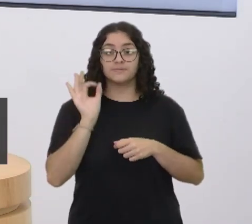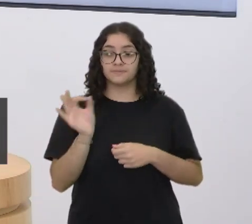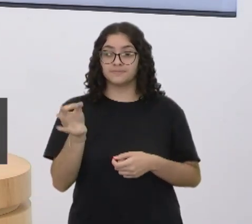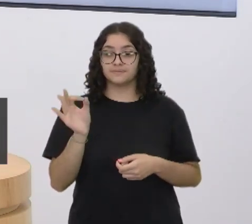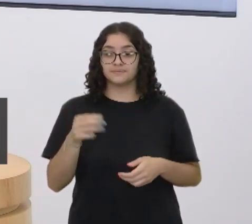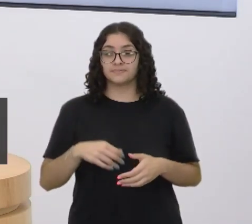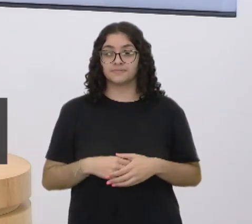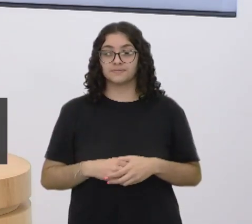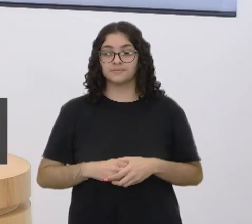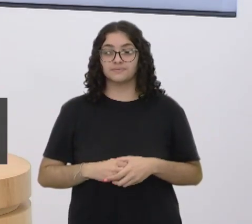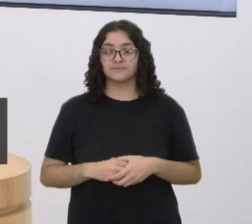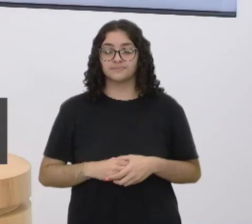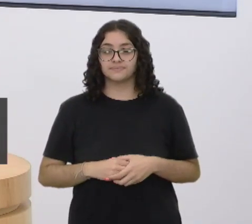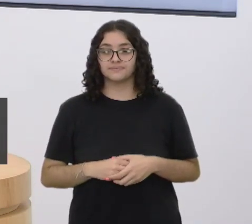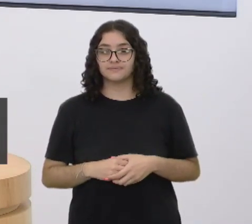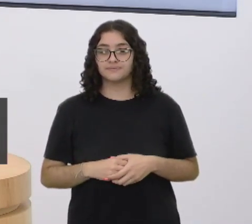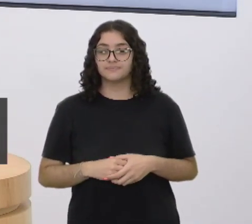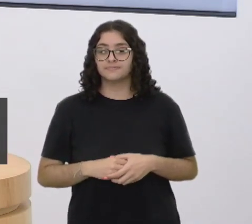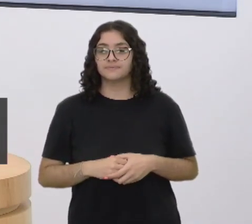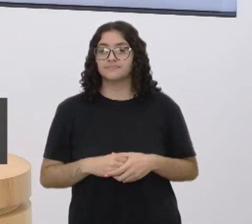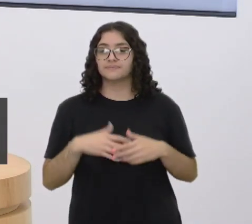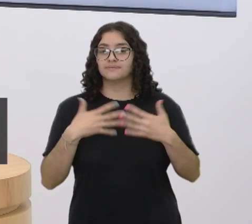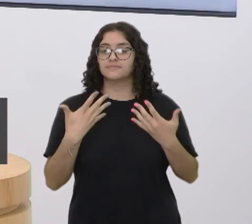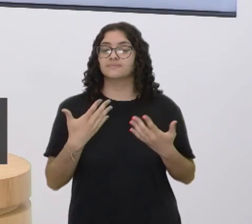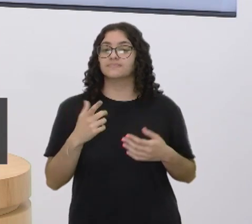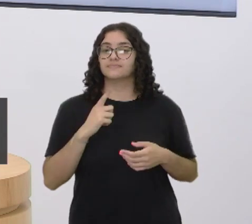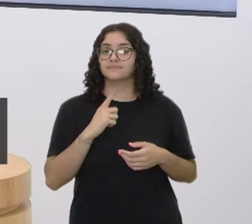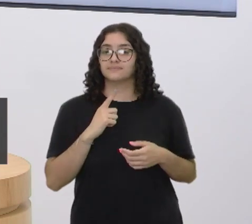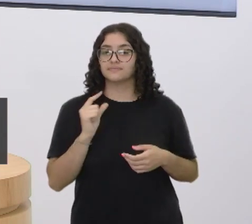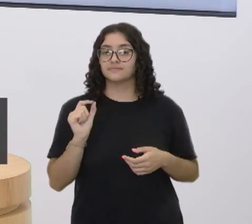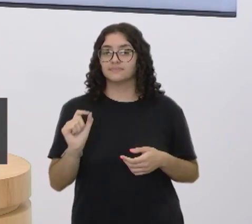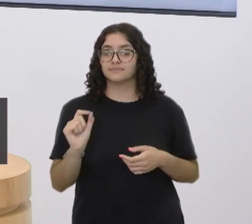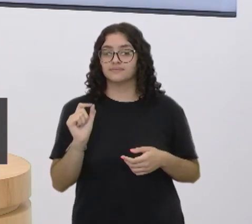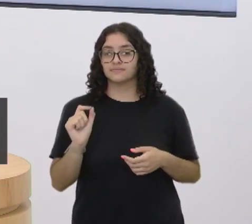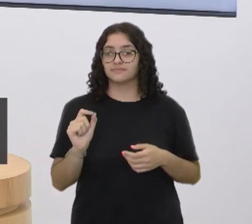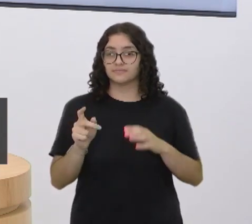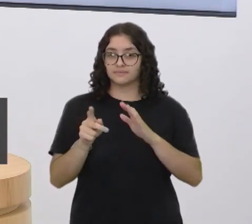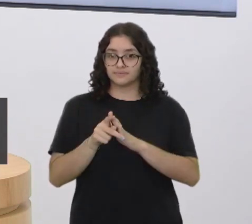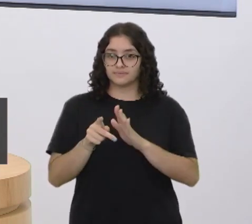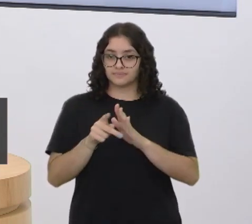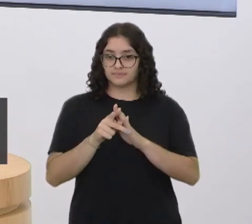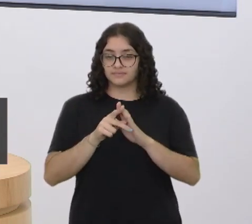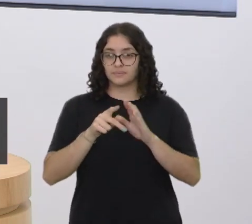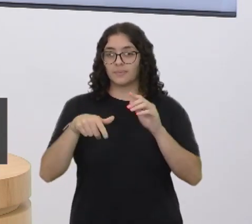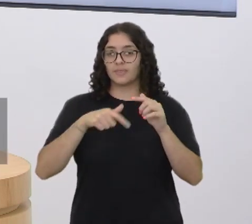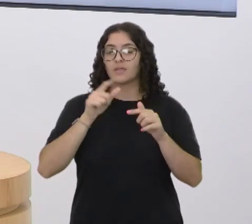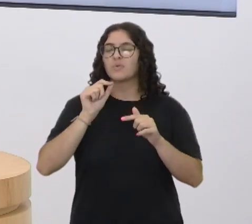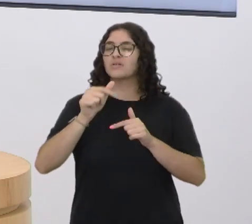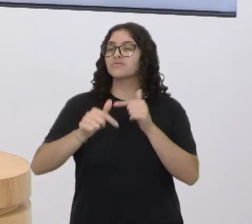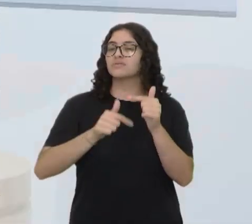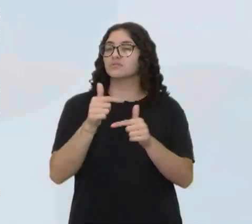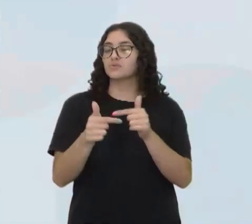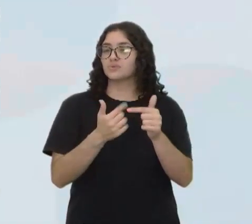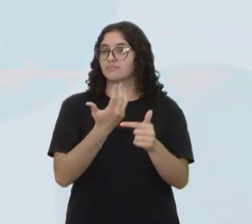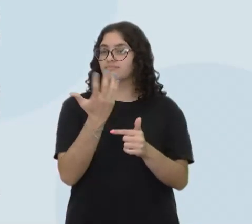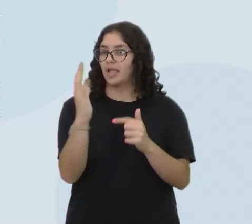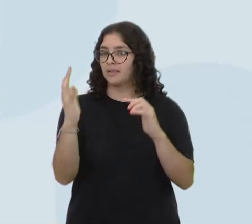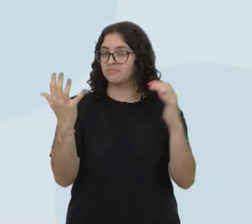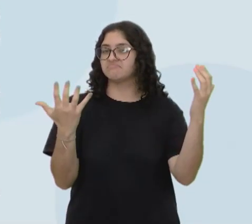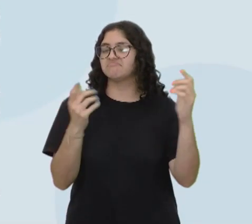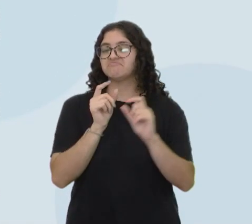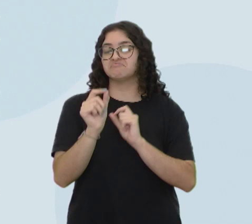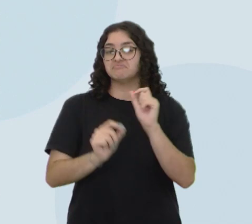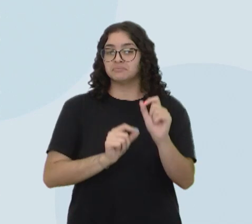tá? E aí, junto a isso, a gente tem os nossos serviços ambientais. Os nossos serviços ambientais, eles já podem